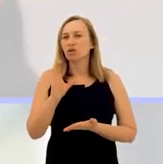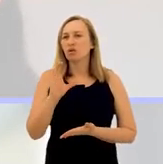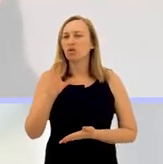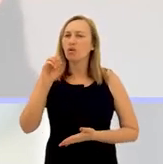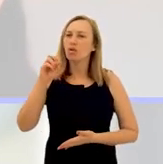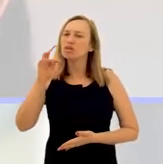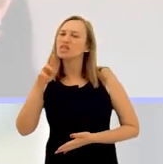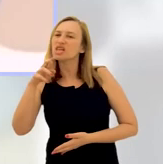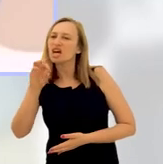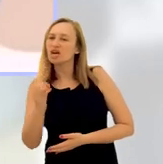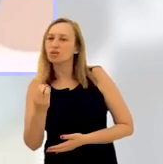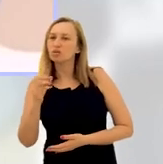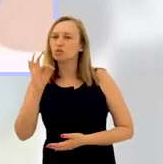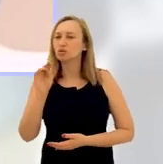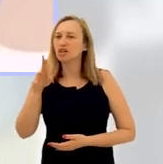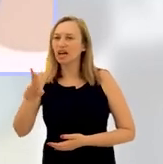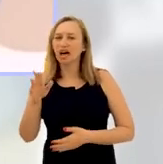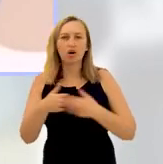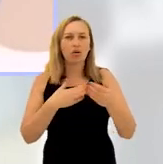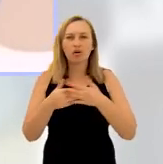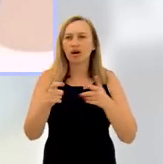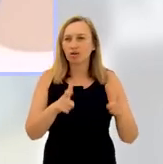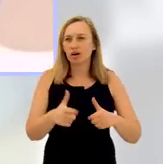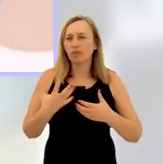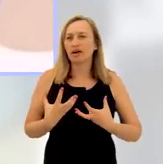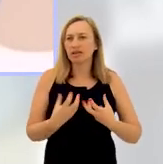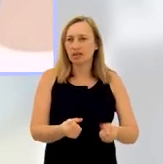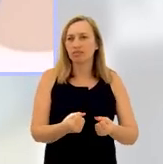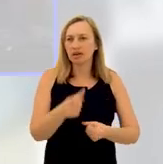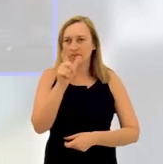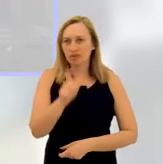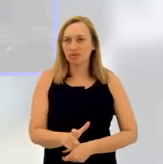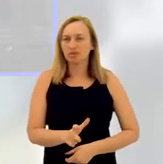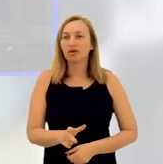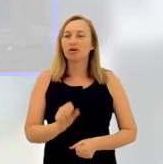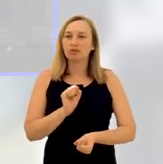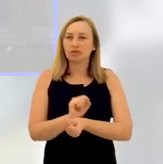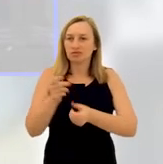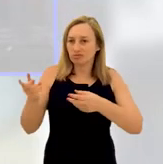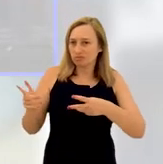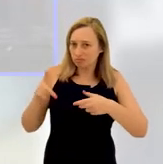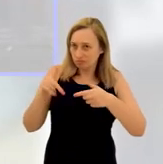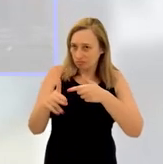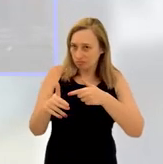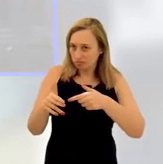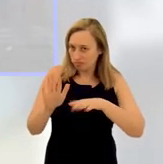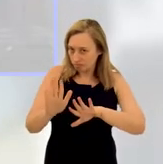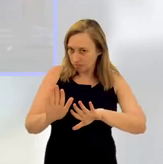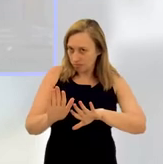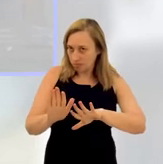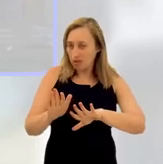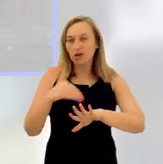outro serviço competente, de fato, para receber aquela acolhida. Eu vou precisar interromper